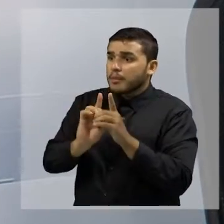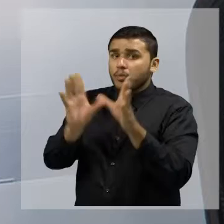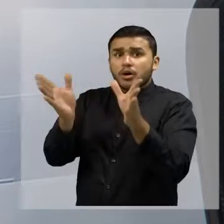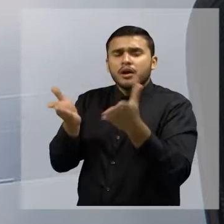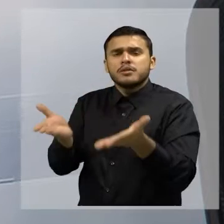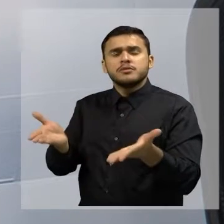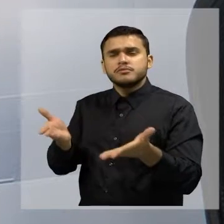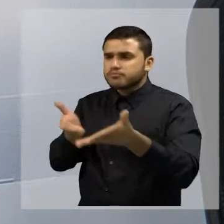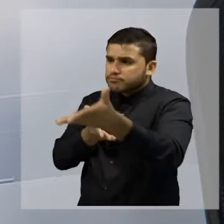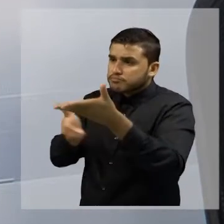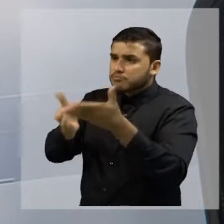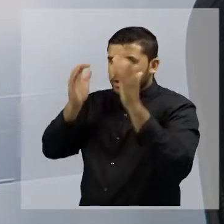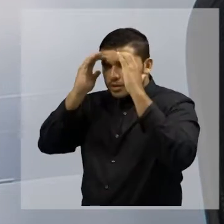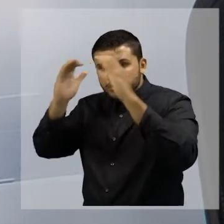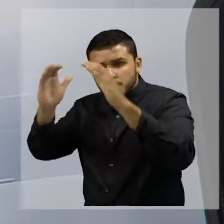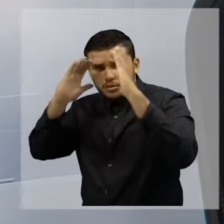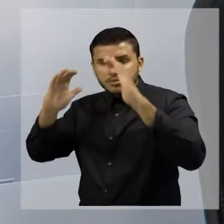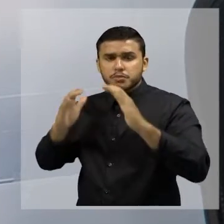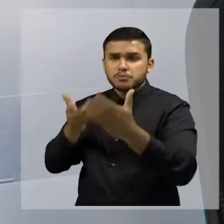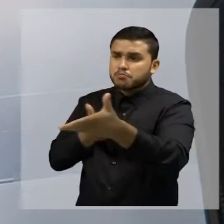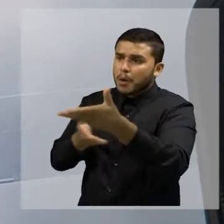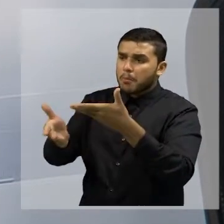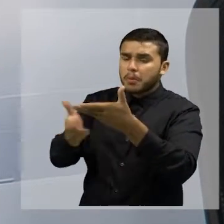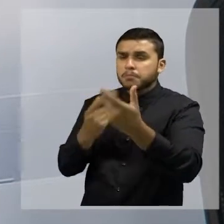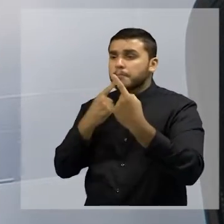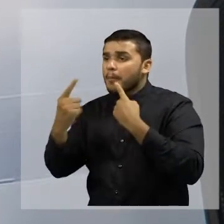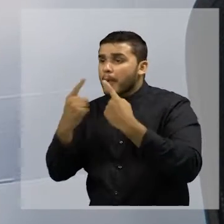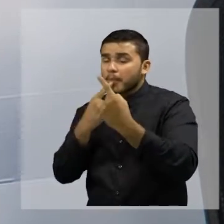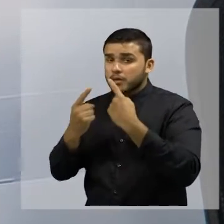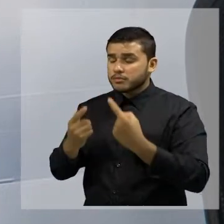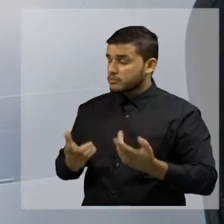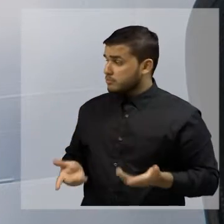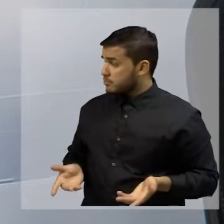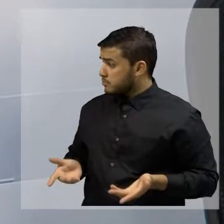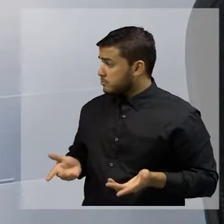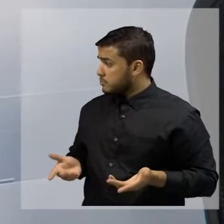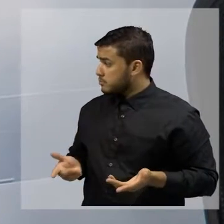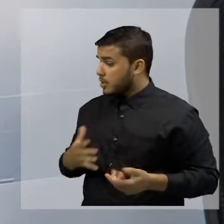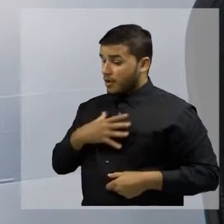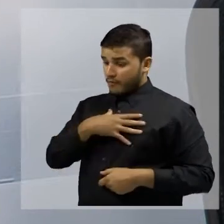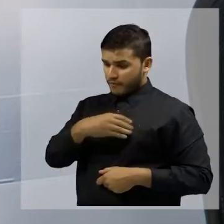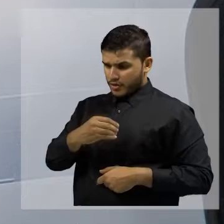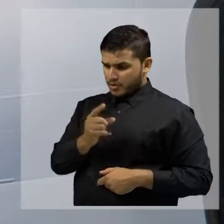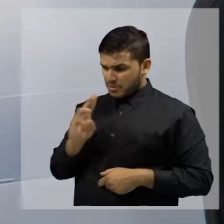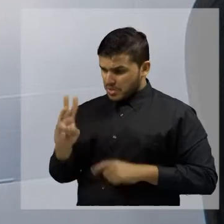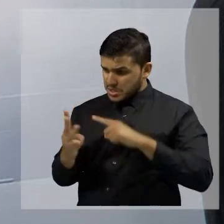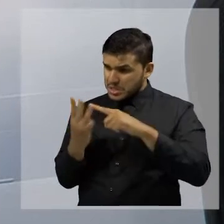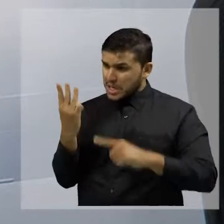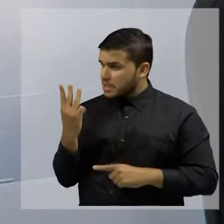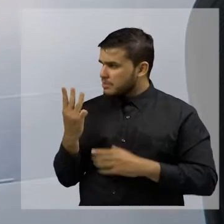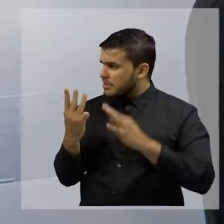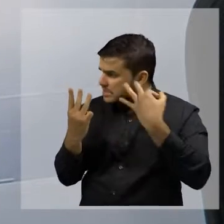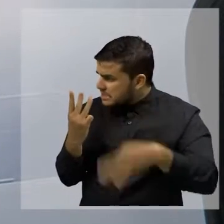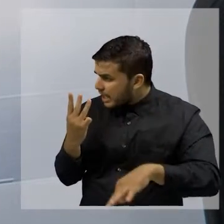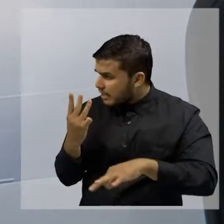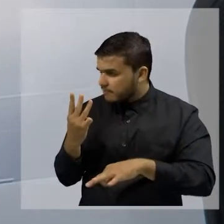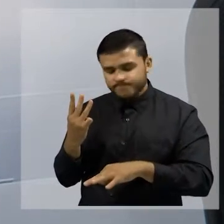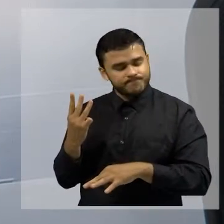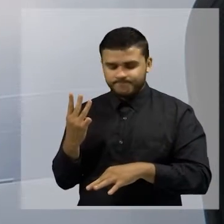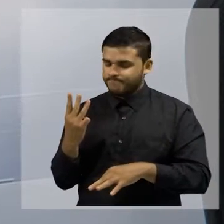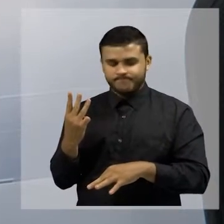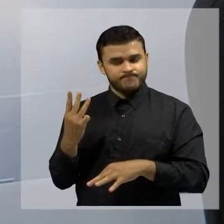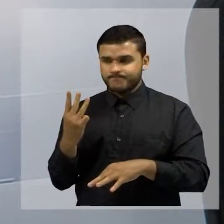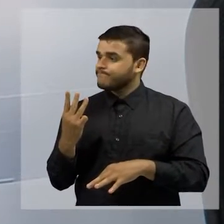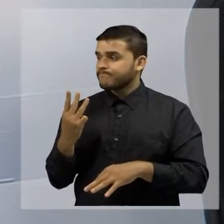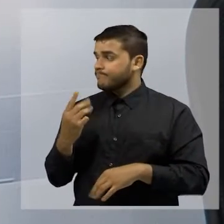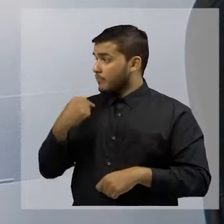Uhum. E lógico que eu não vejo aí nem o presidente Bolsonaro e seus filhos com razão e nem o vice. Está entendendo? Porque eu